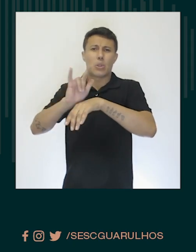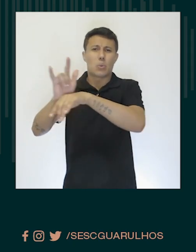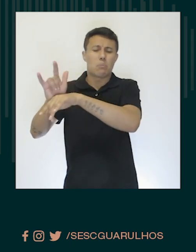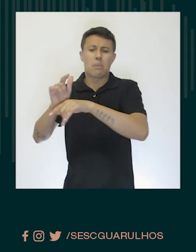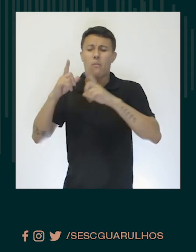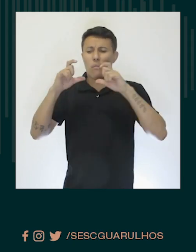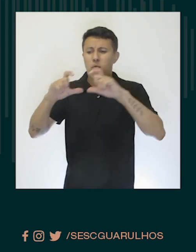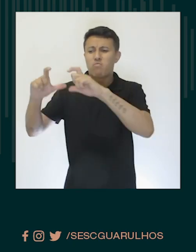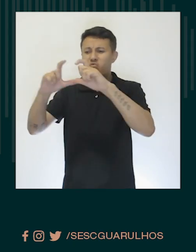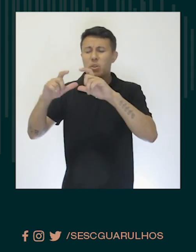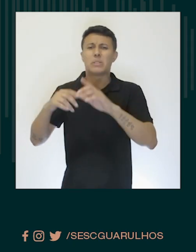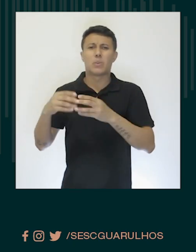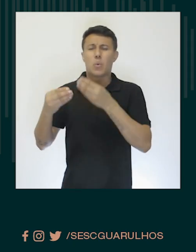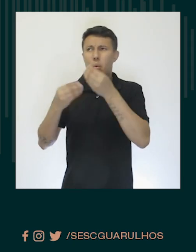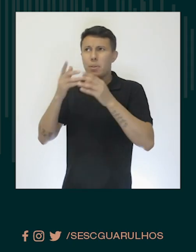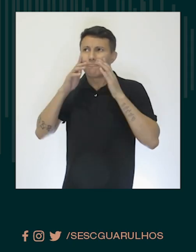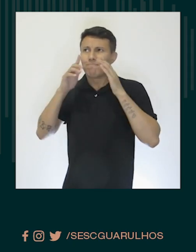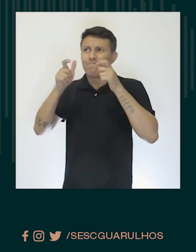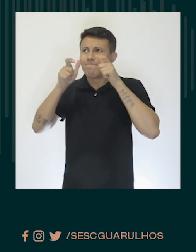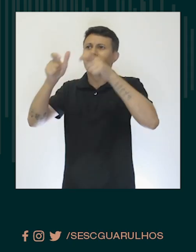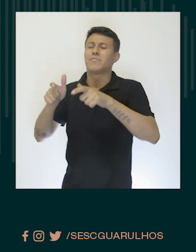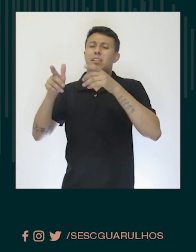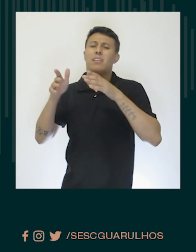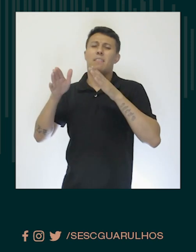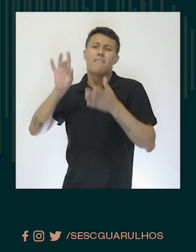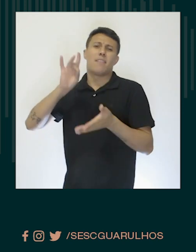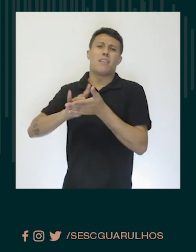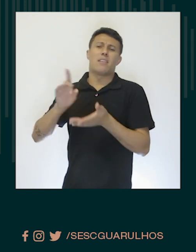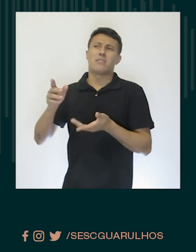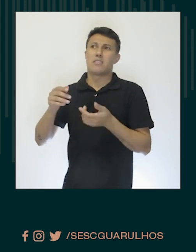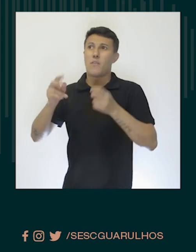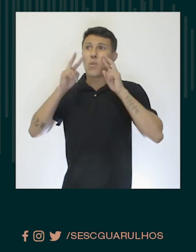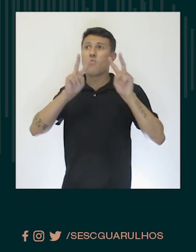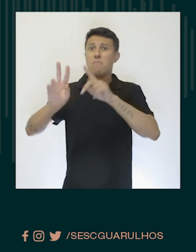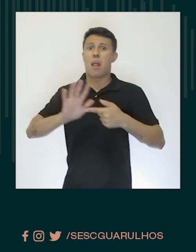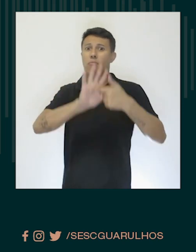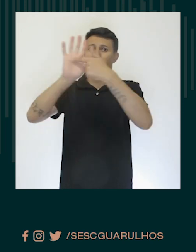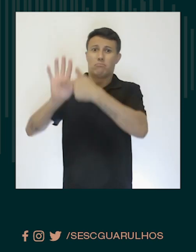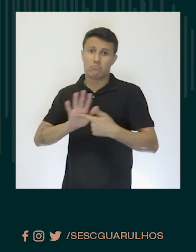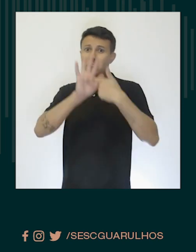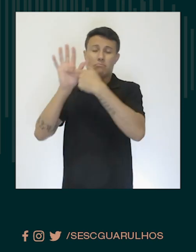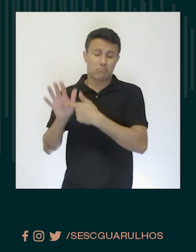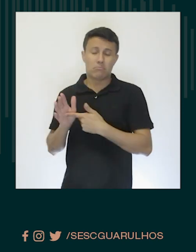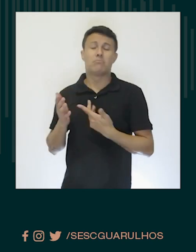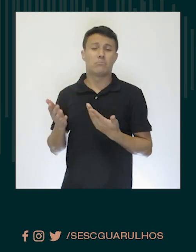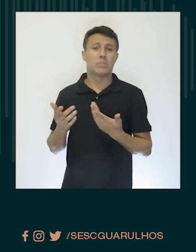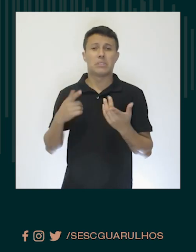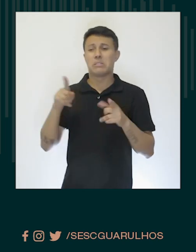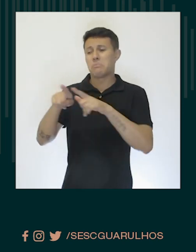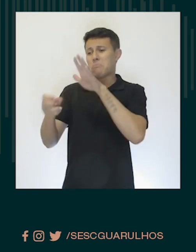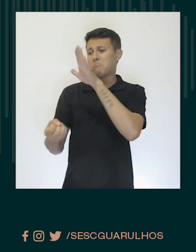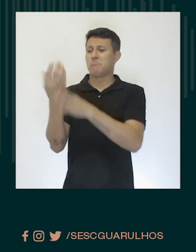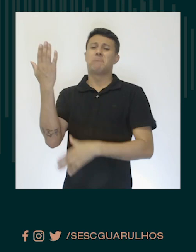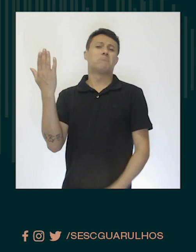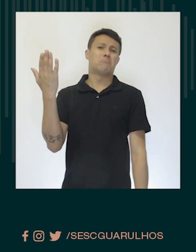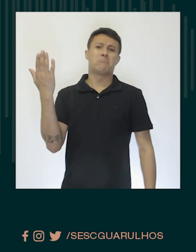de retratos de negros com a intenção de realmente visibilizar e